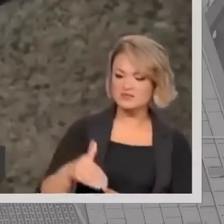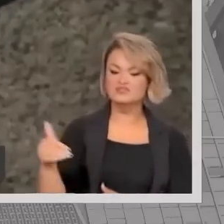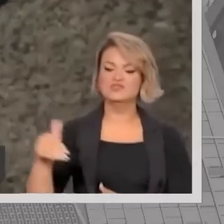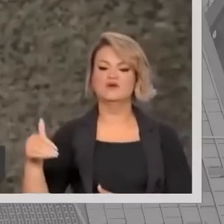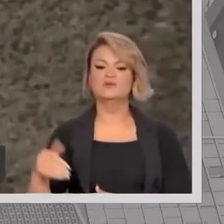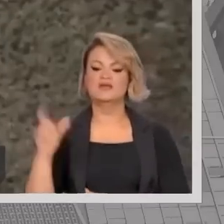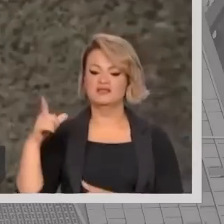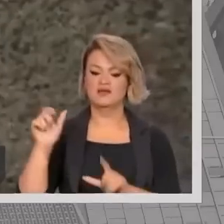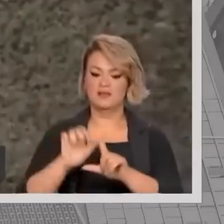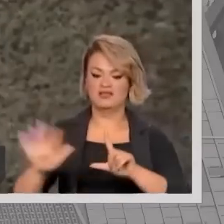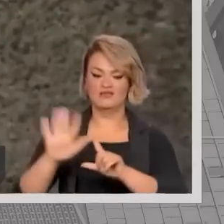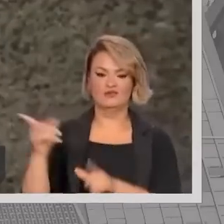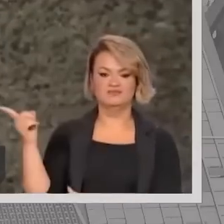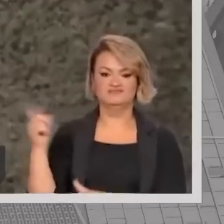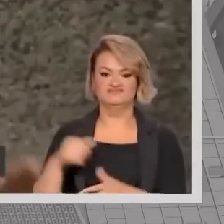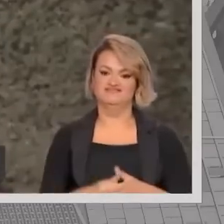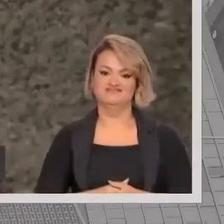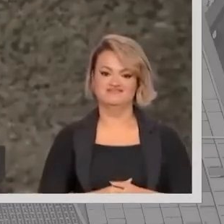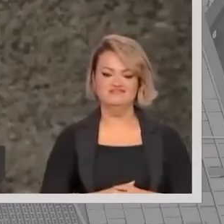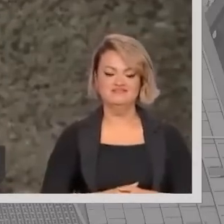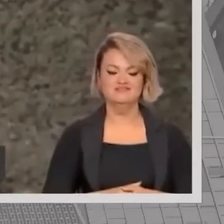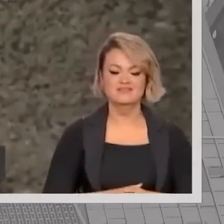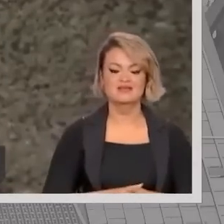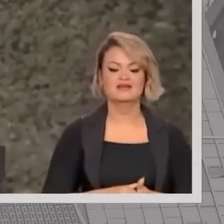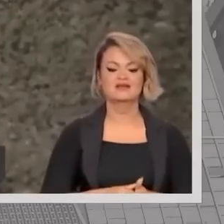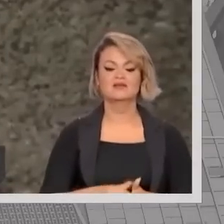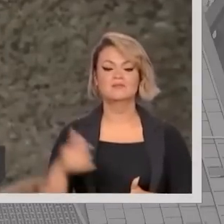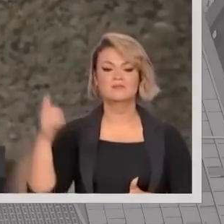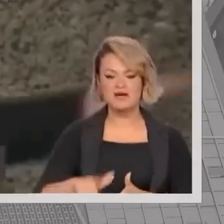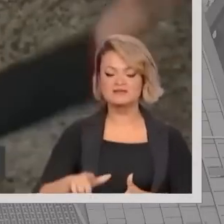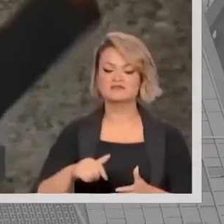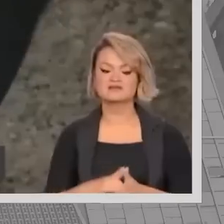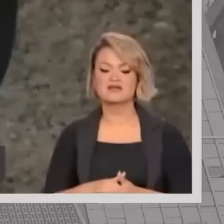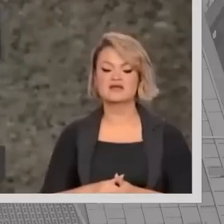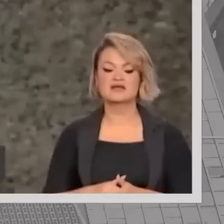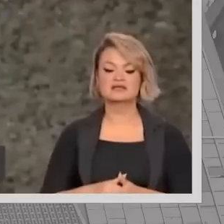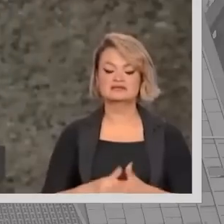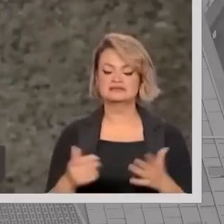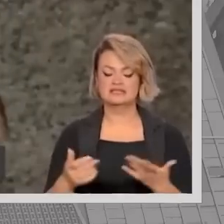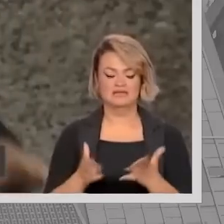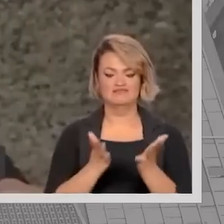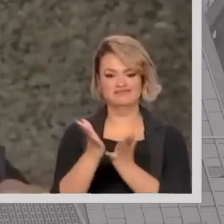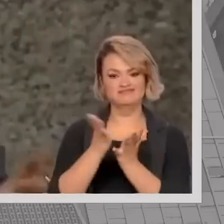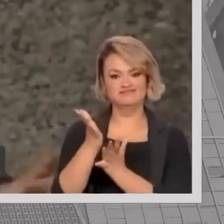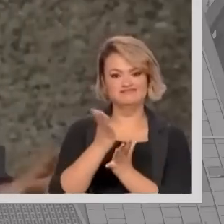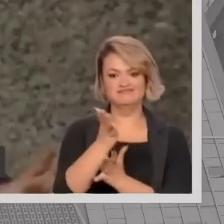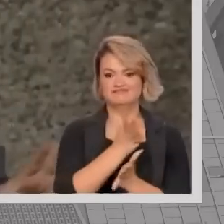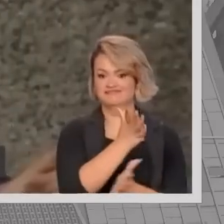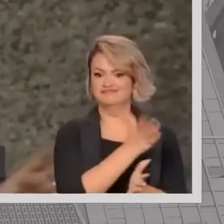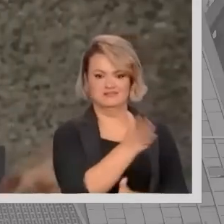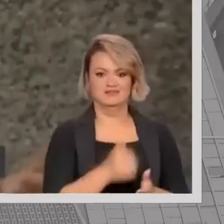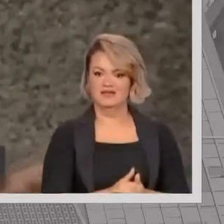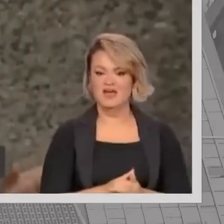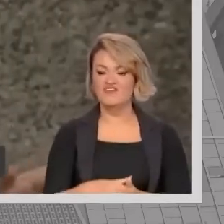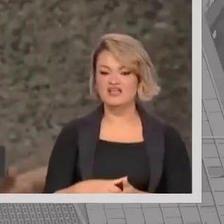Os Estados Unidos surgiu, saiu da... E começou. Depois ele reclama toda que vez. É xingado. Depois ele reclama que é xingado no chat. Os Estados Unidos saiu,